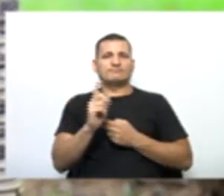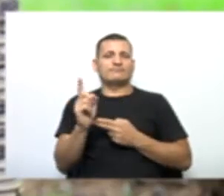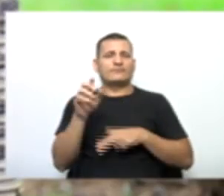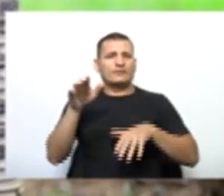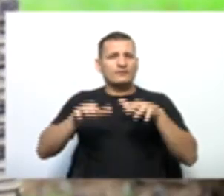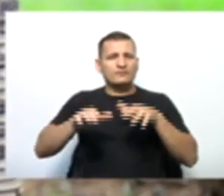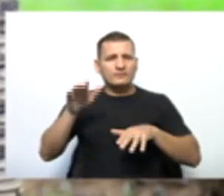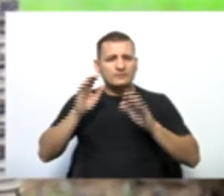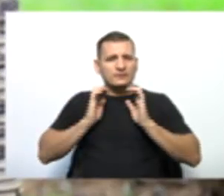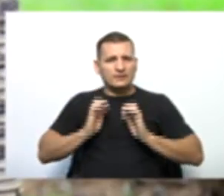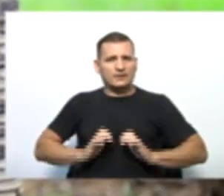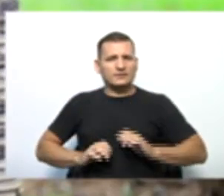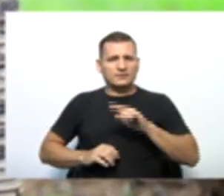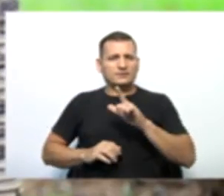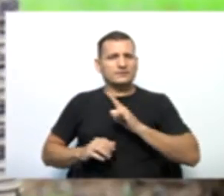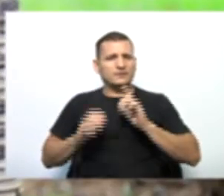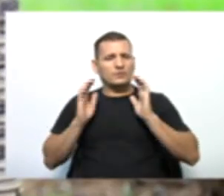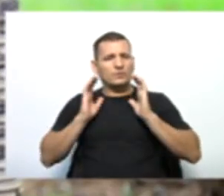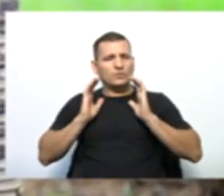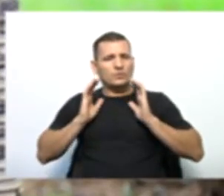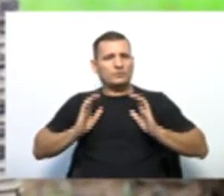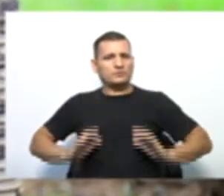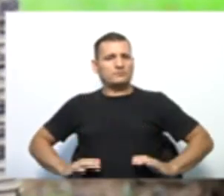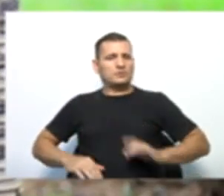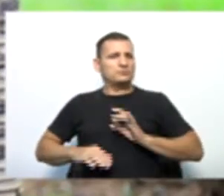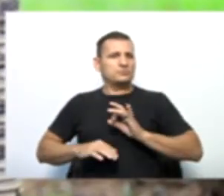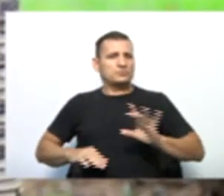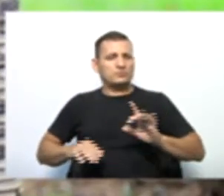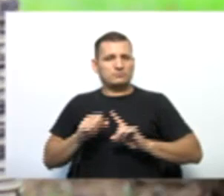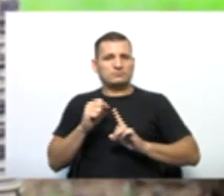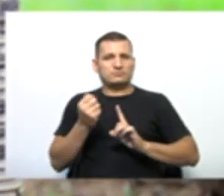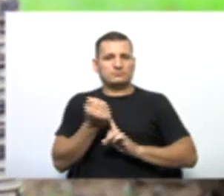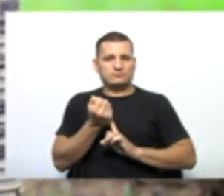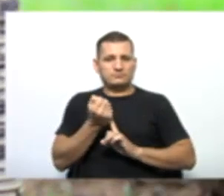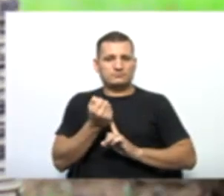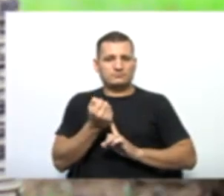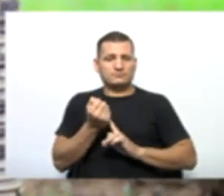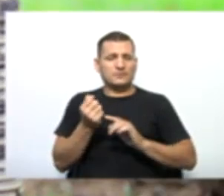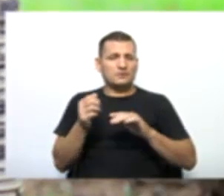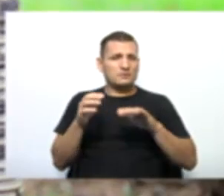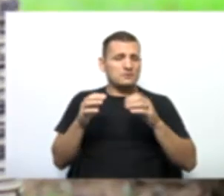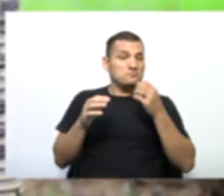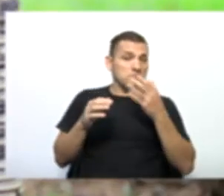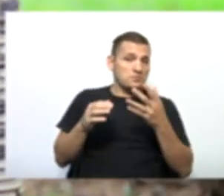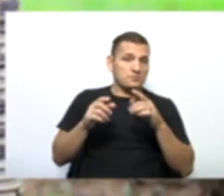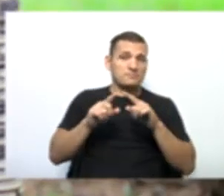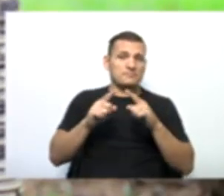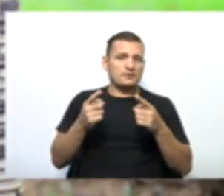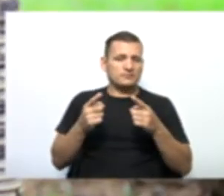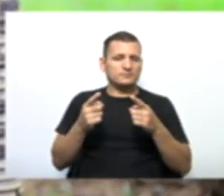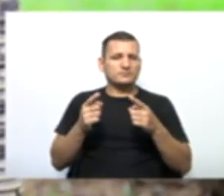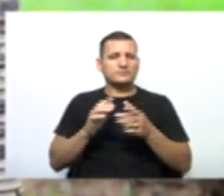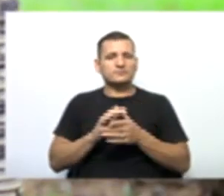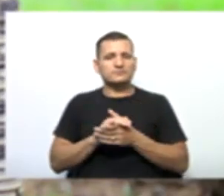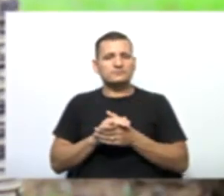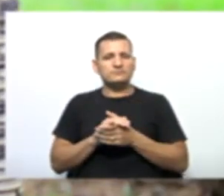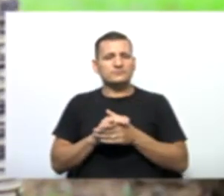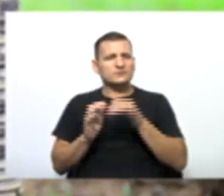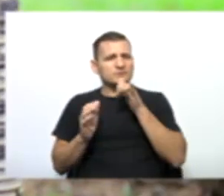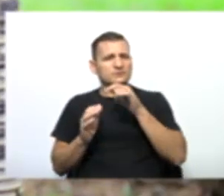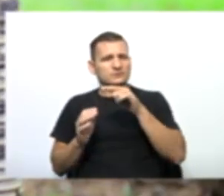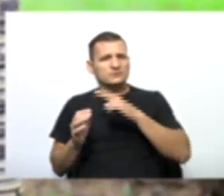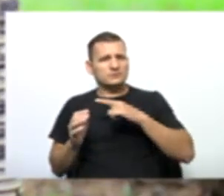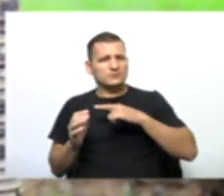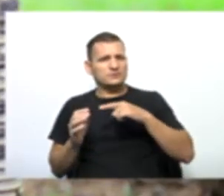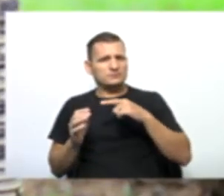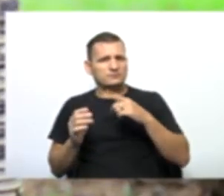se torna um comportamento apenas, um comportamento social, que é bom, mas será que tem tanta